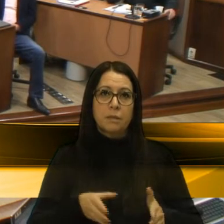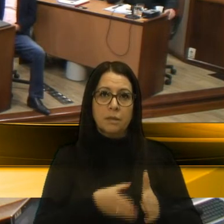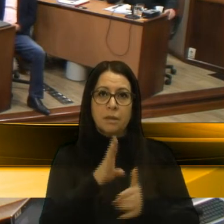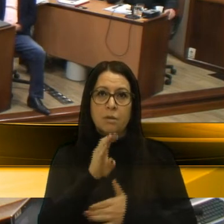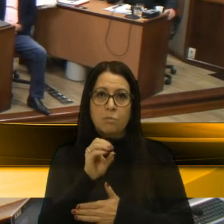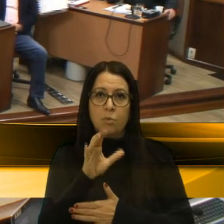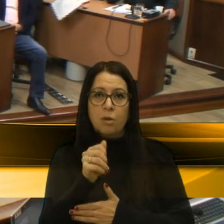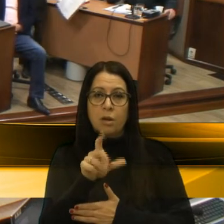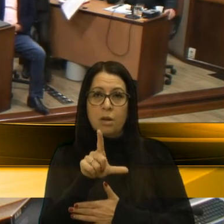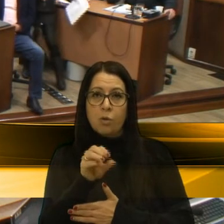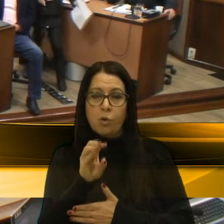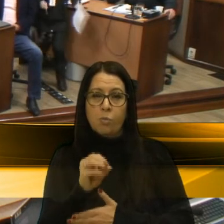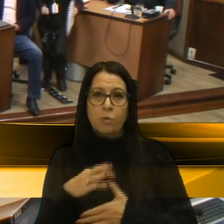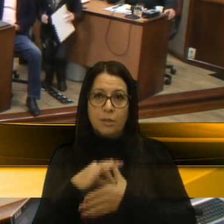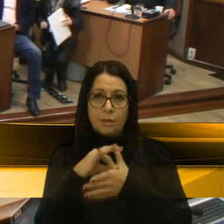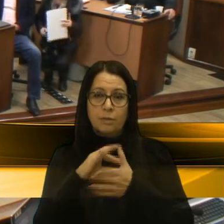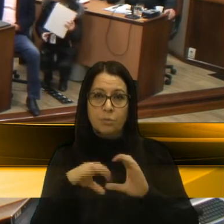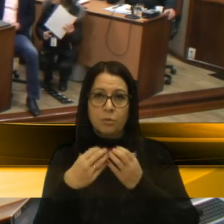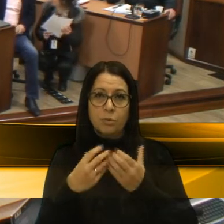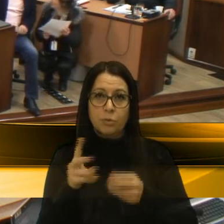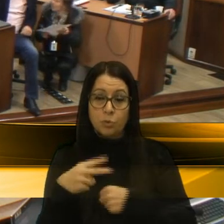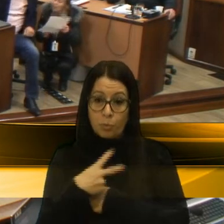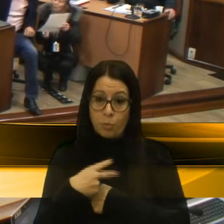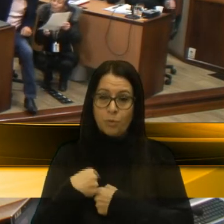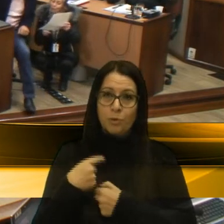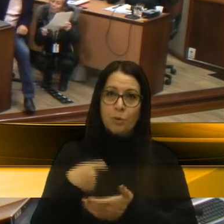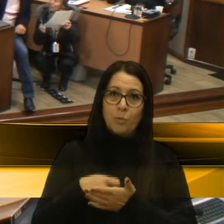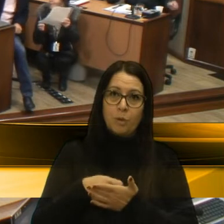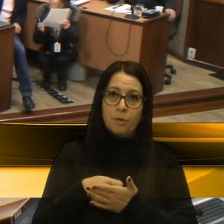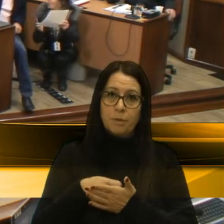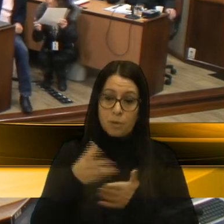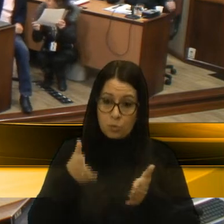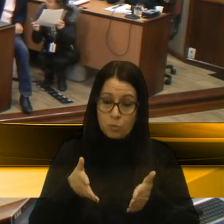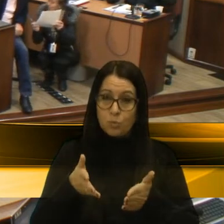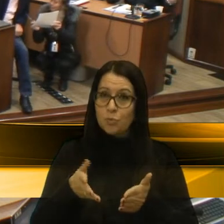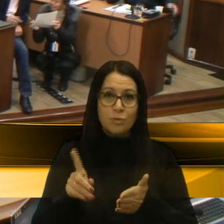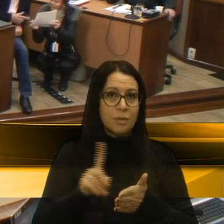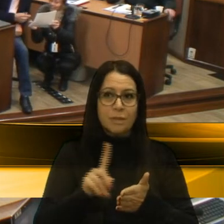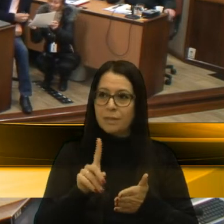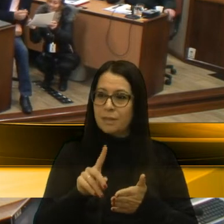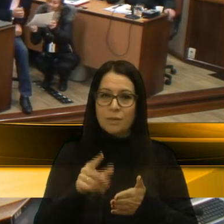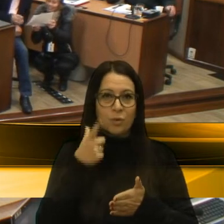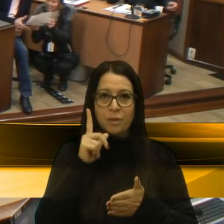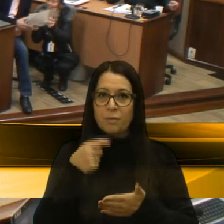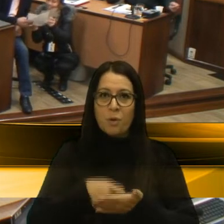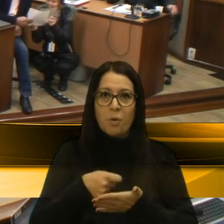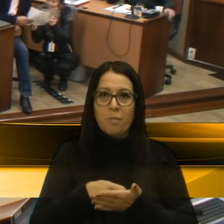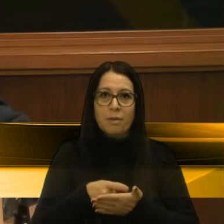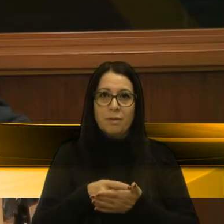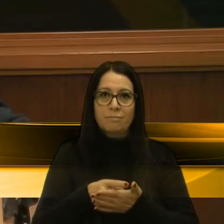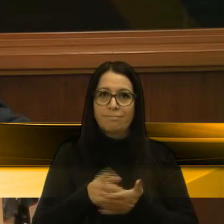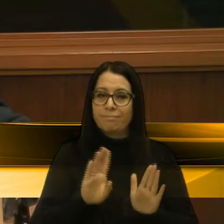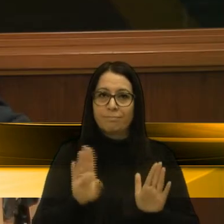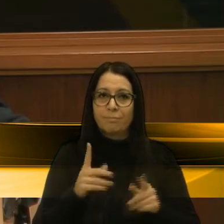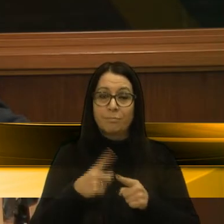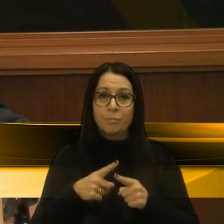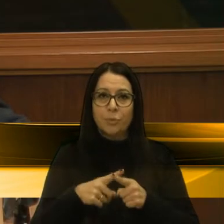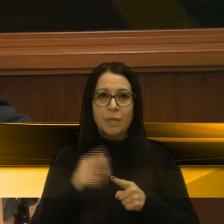Eu quero ver agora o município sair desse imbróglio que a gente já temia a casa se manifestava